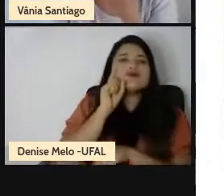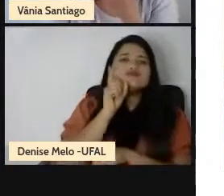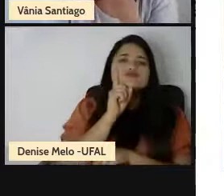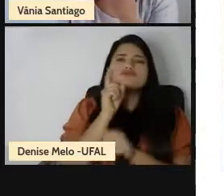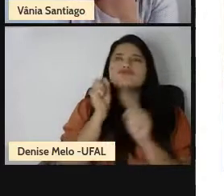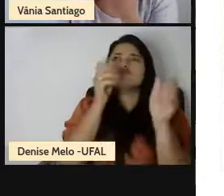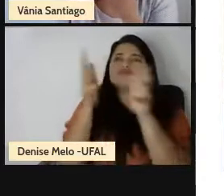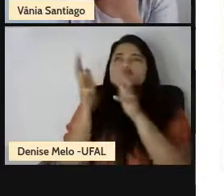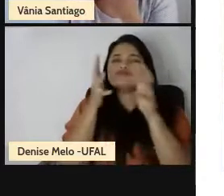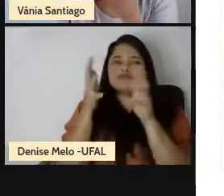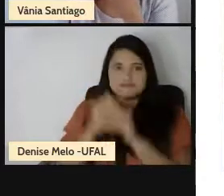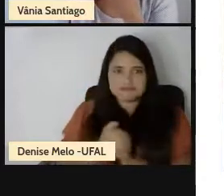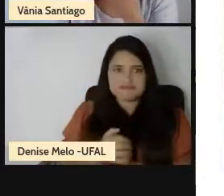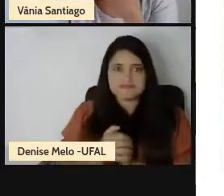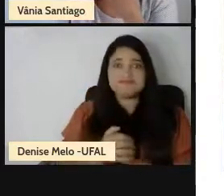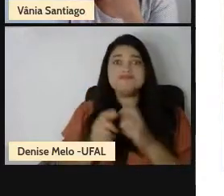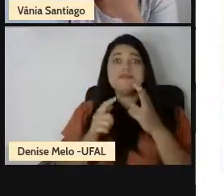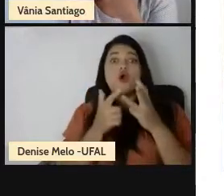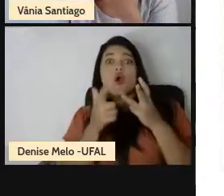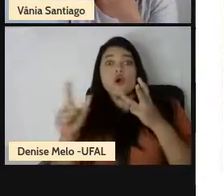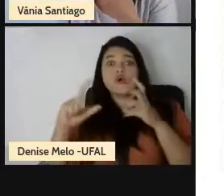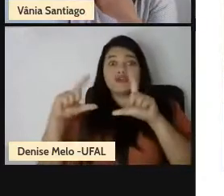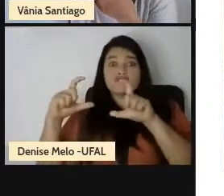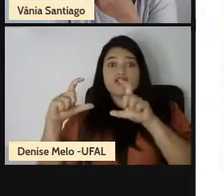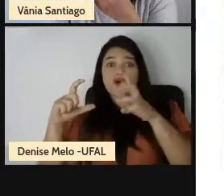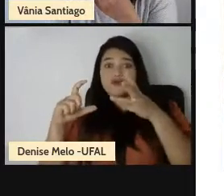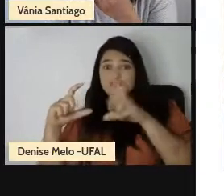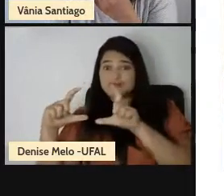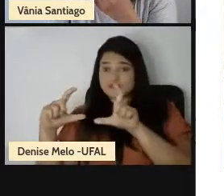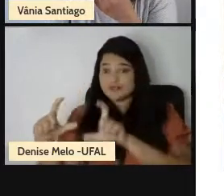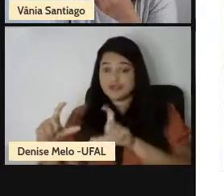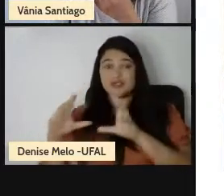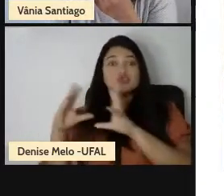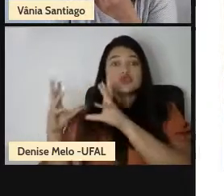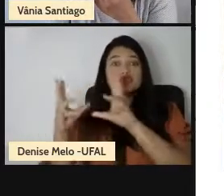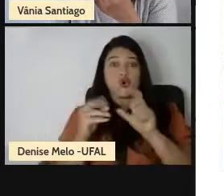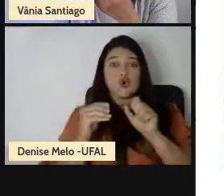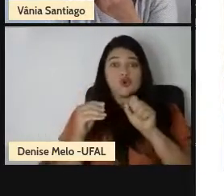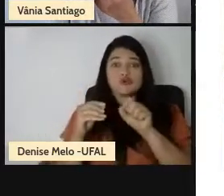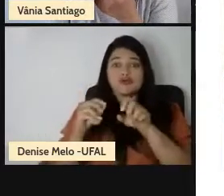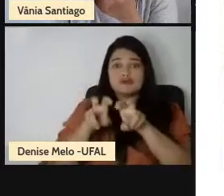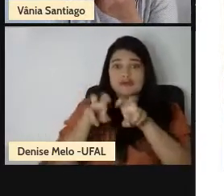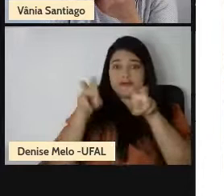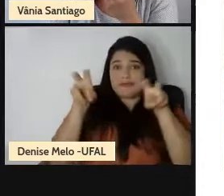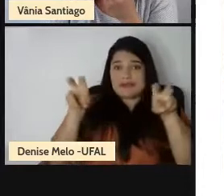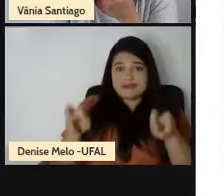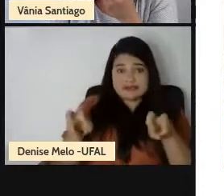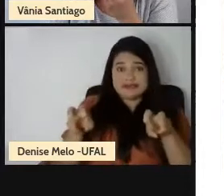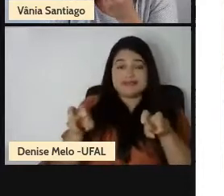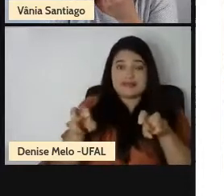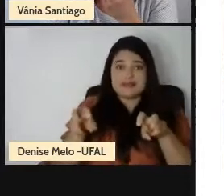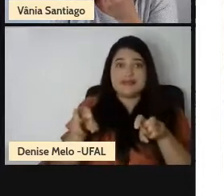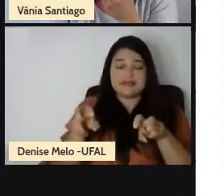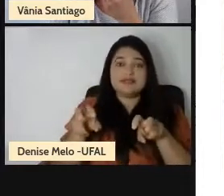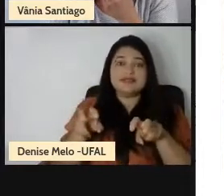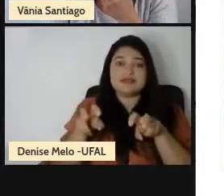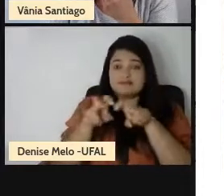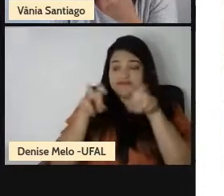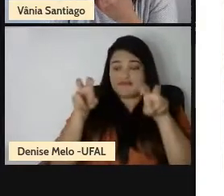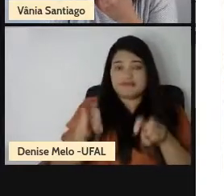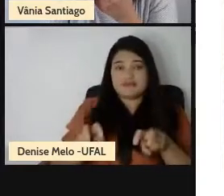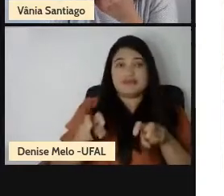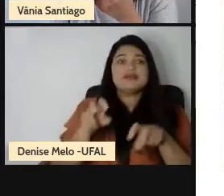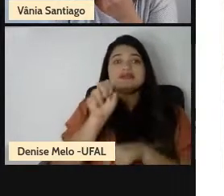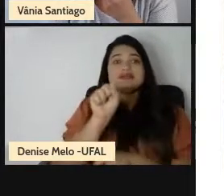Outra imagem, a gente tem os palestrantes todos sentados, uma mesa de debate, num auditório do SESC, um